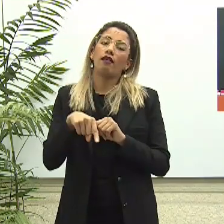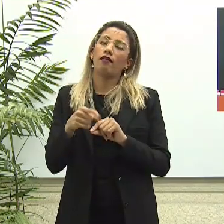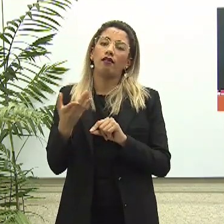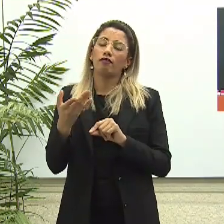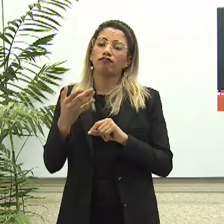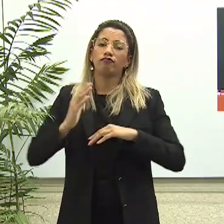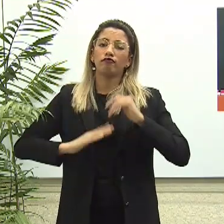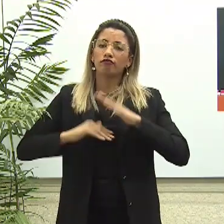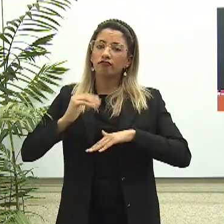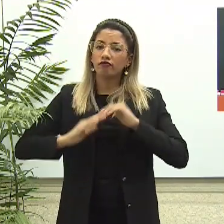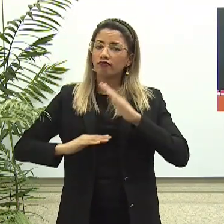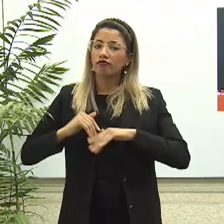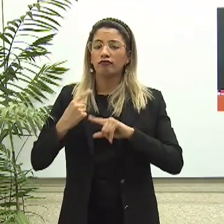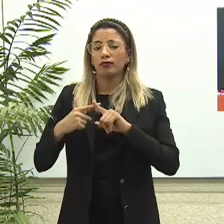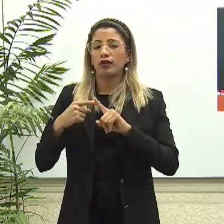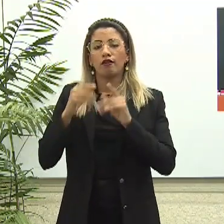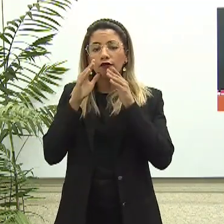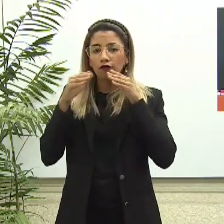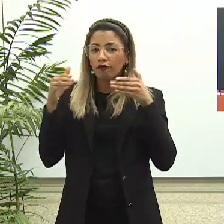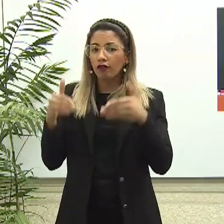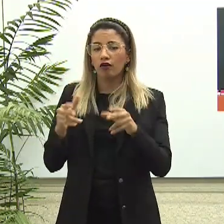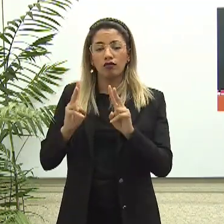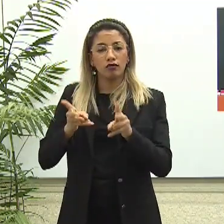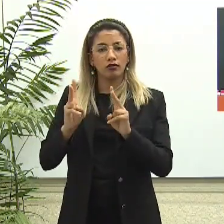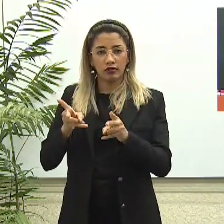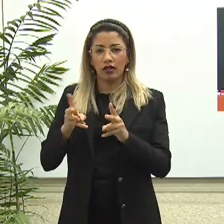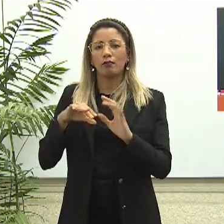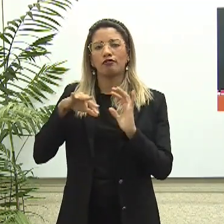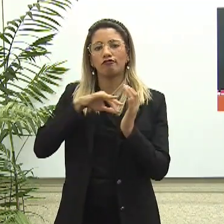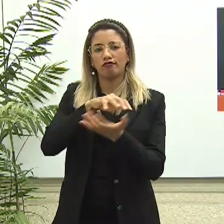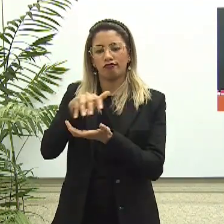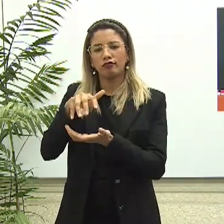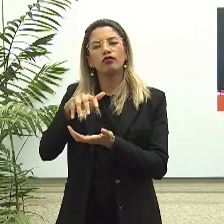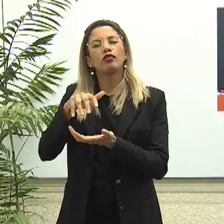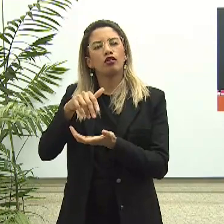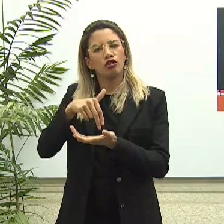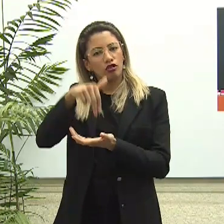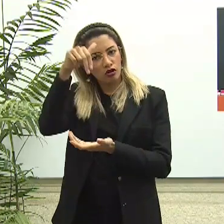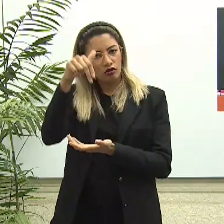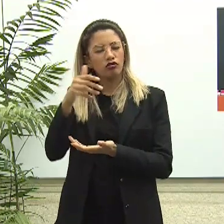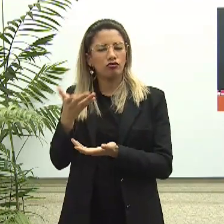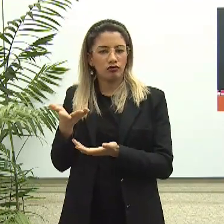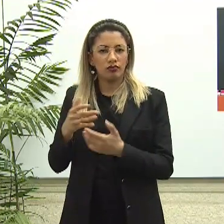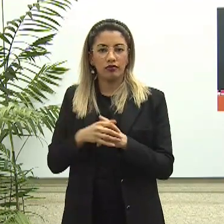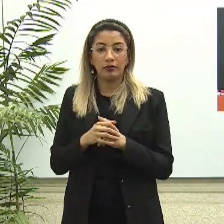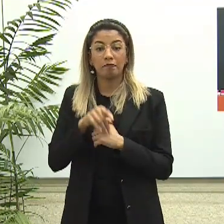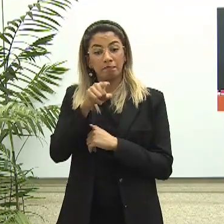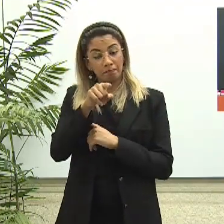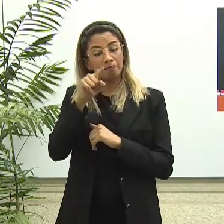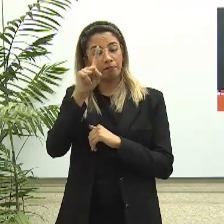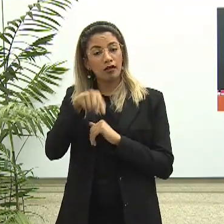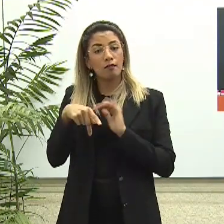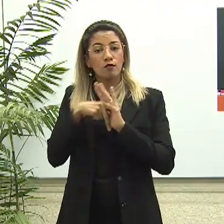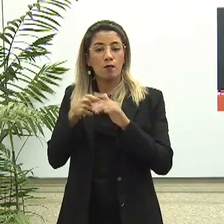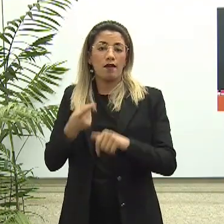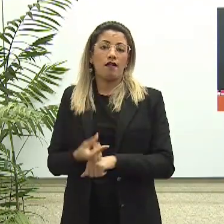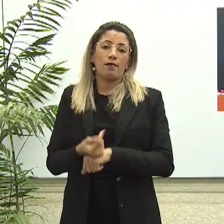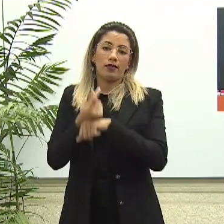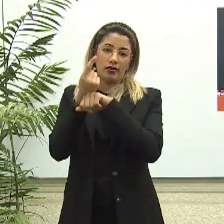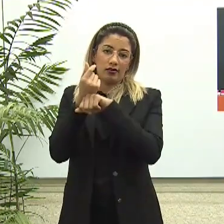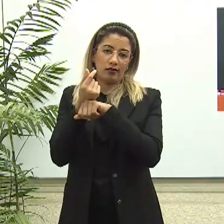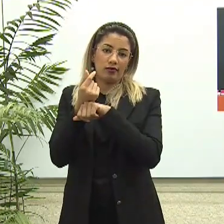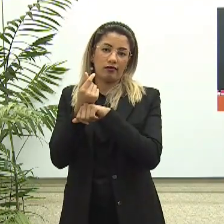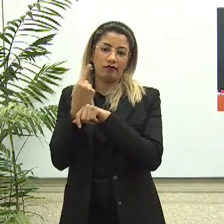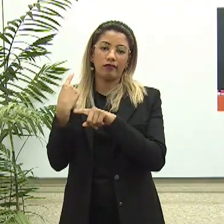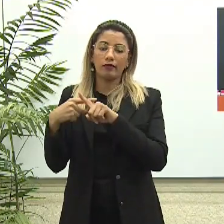porque que ela está centrada no norte Global isso implica e eh uma concentração capitalista que subverte submete